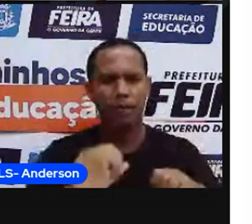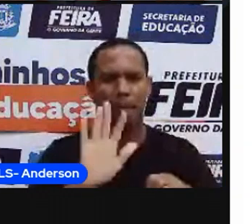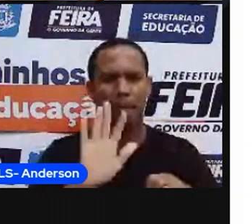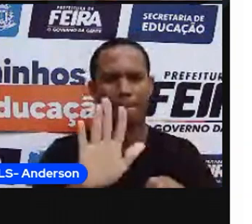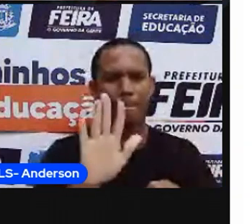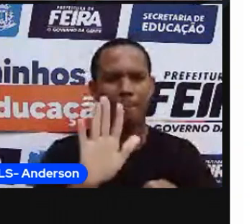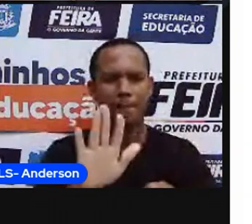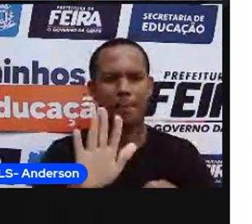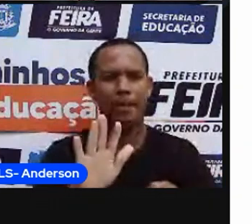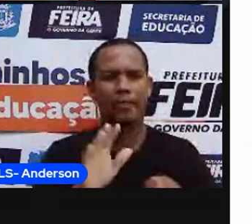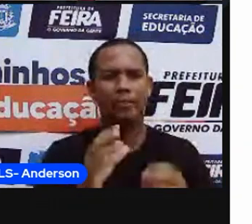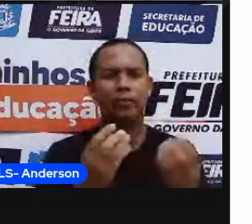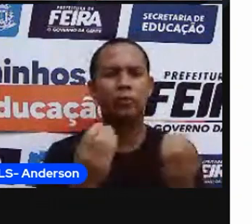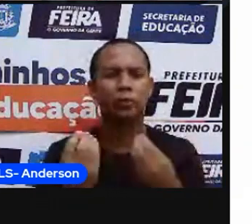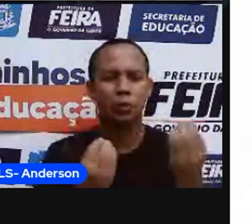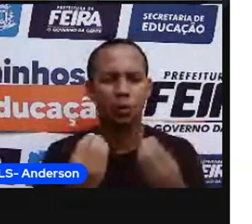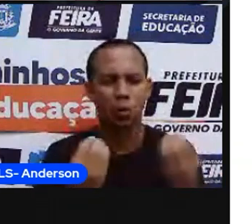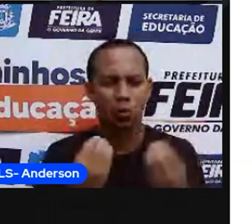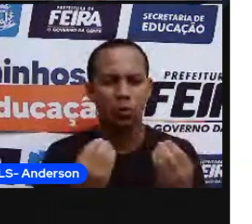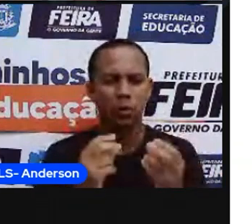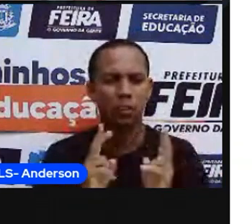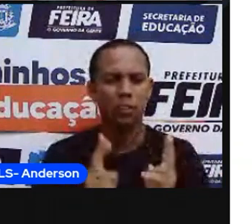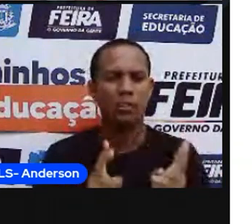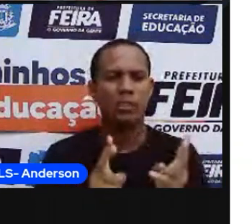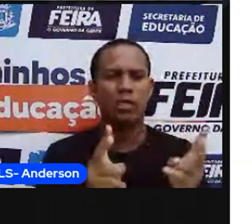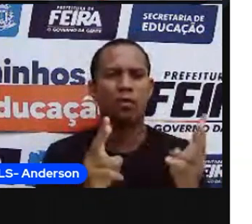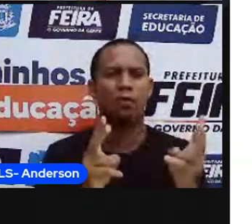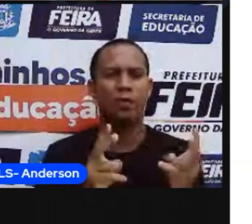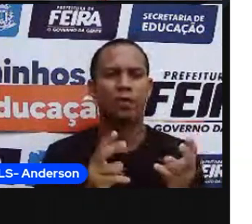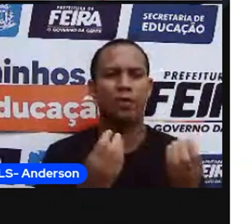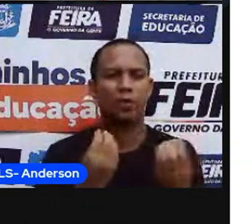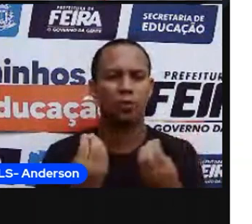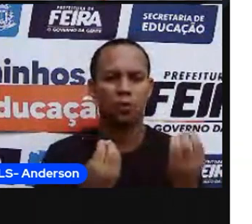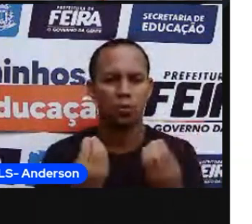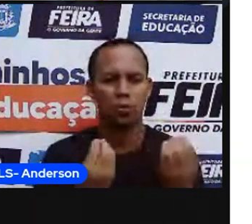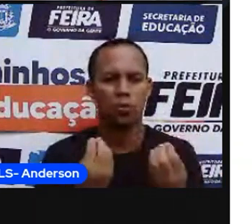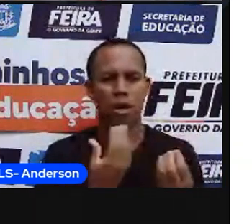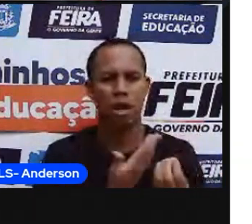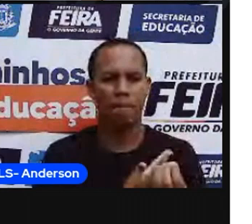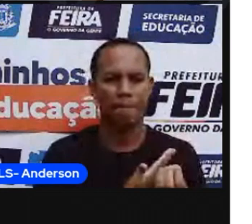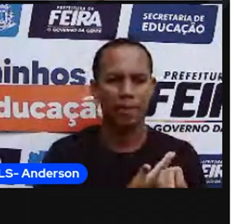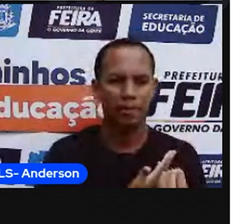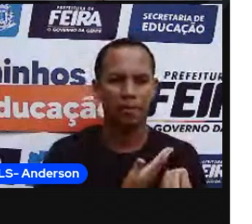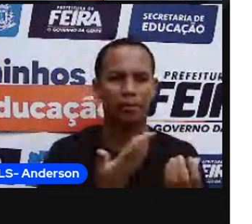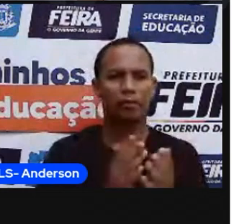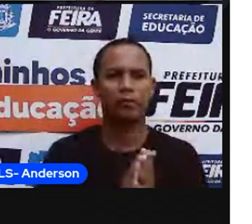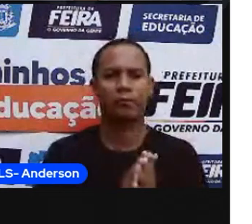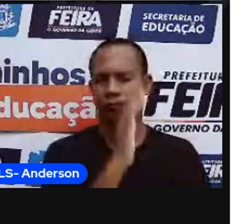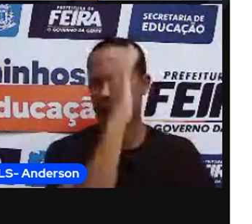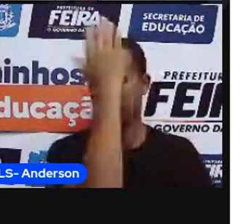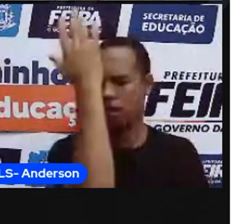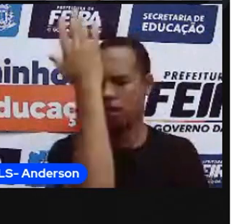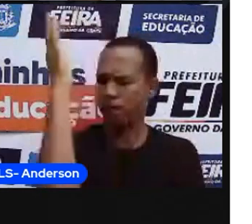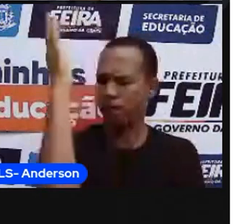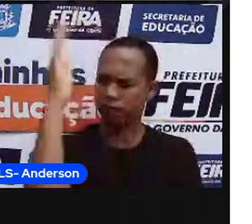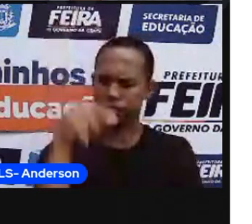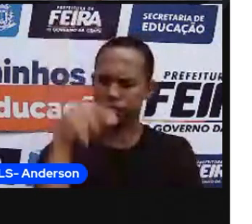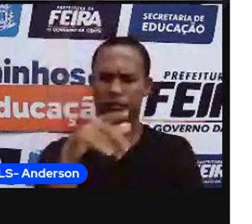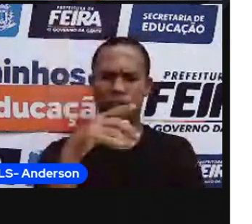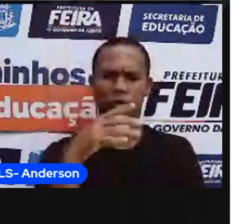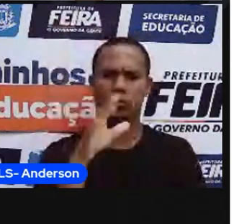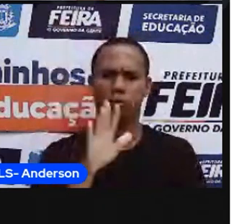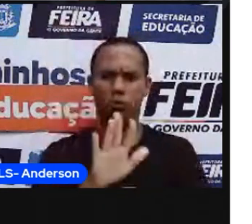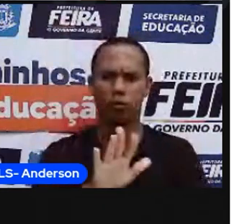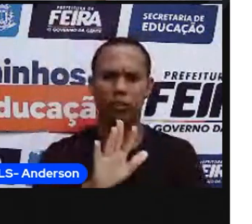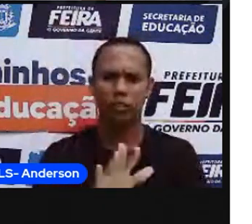forma sustentável, mantendo a natureza o quê? Como amiga, né? A castanheira, a pupunha,